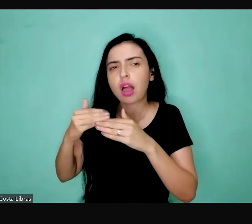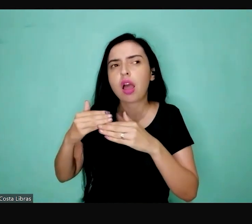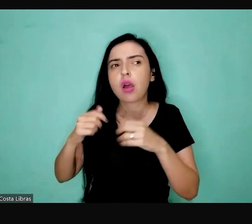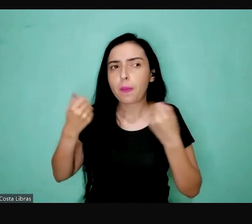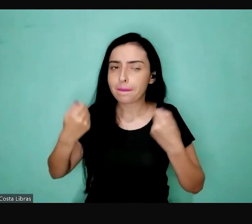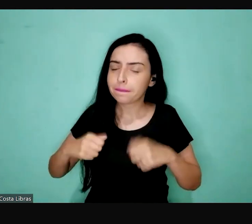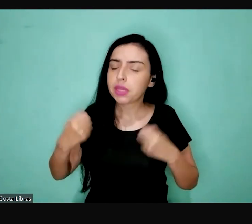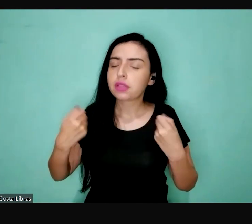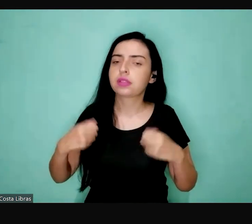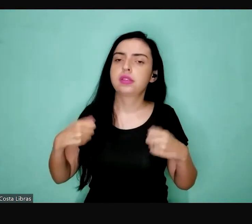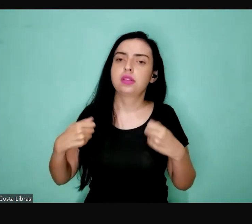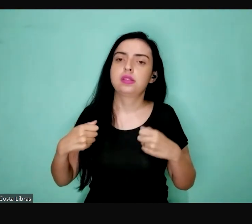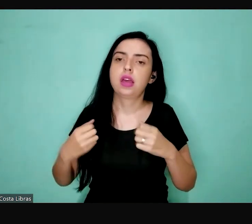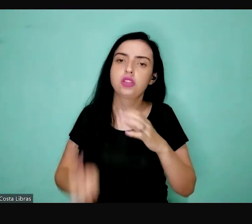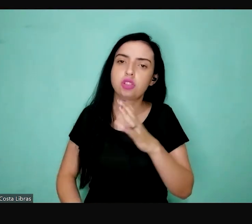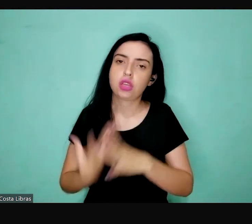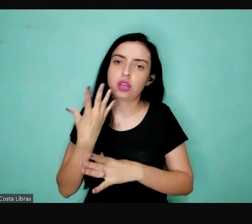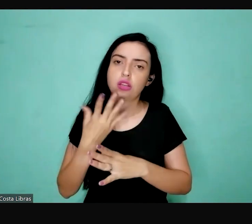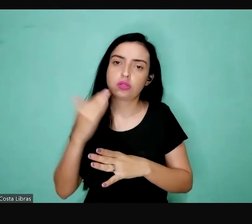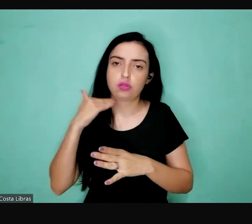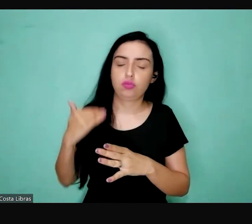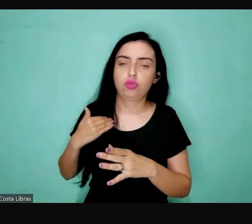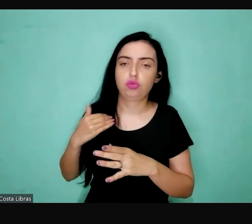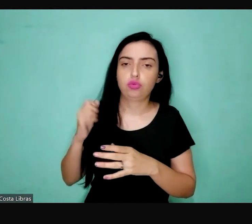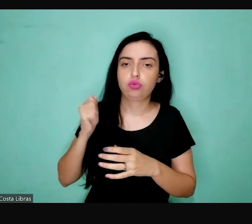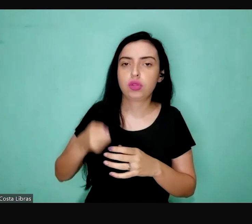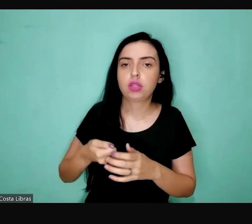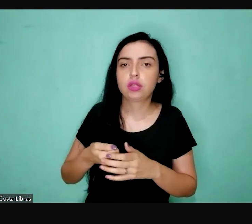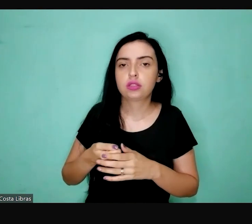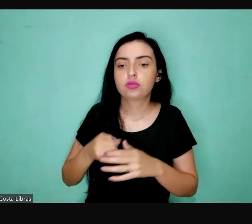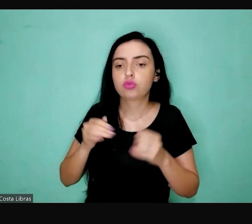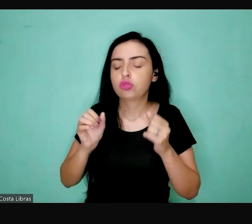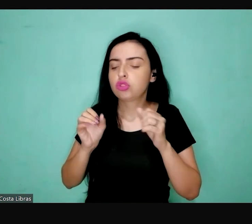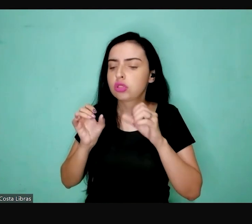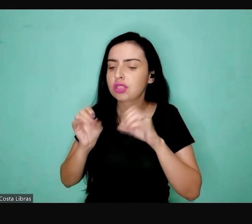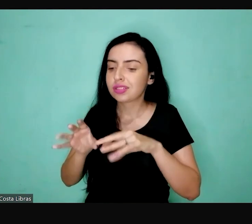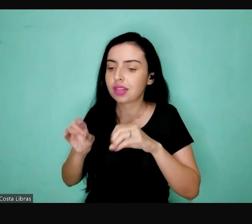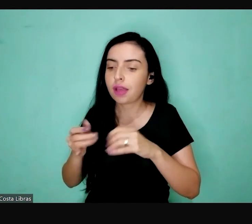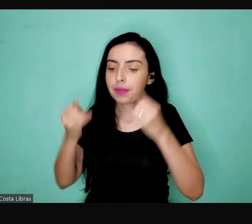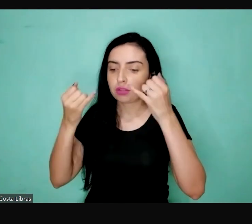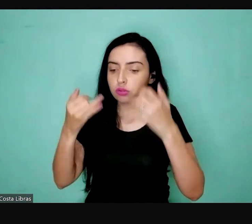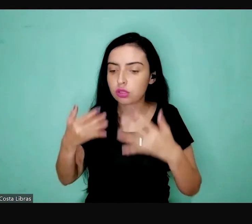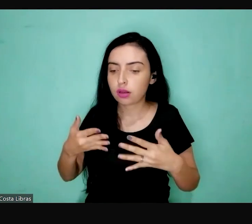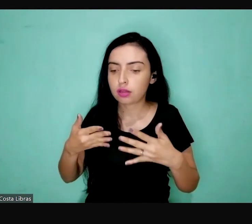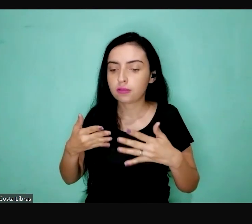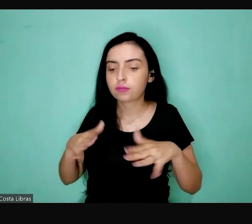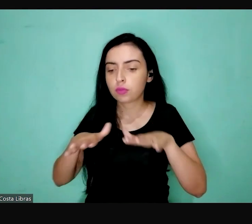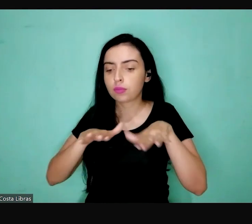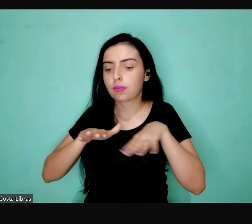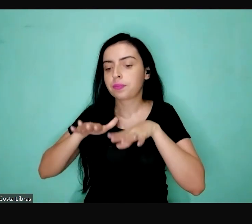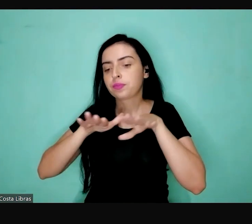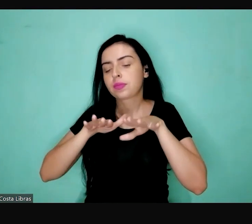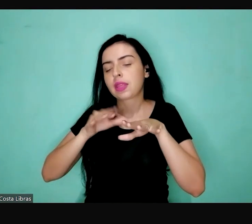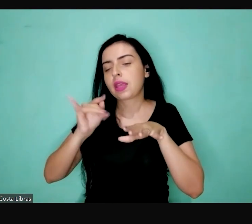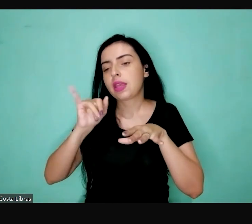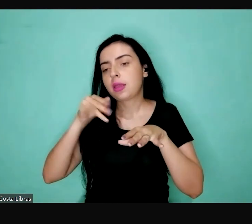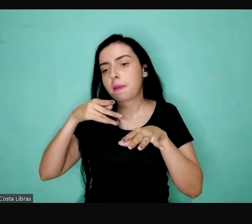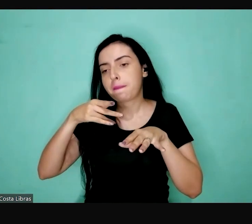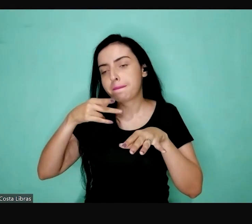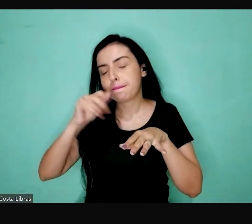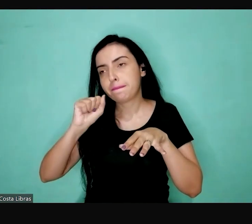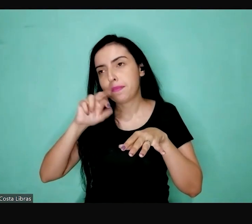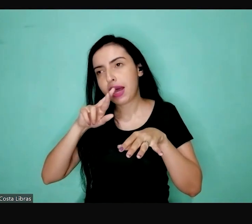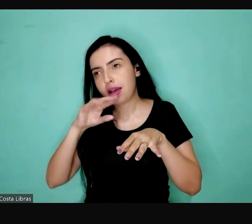necessidade de criação de um juiz de instrução ou das garantias para imparcialidade objetiva. Há muitos países e